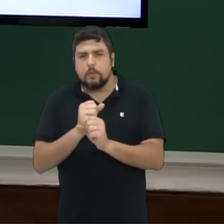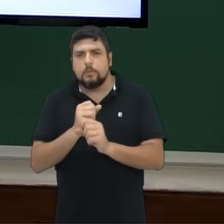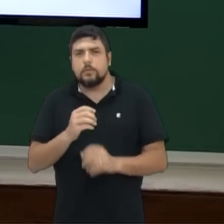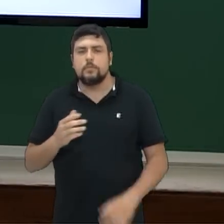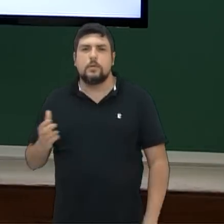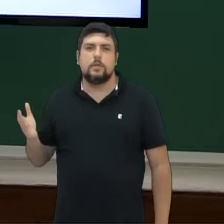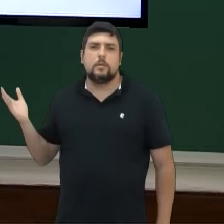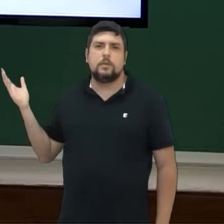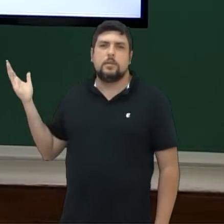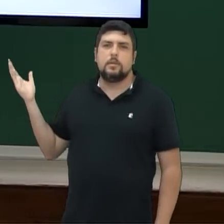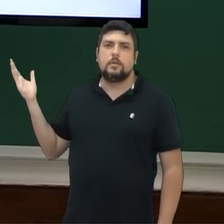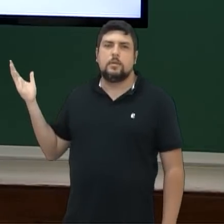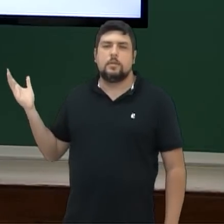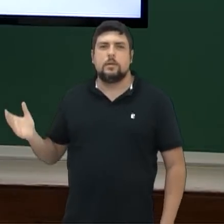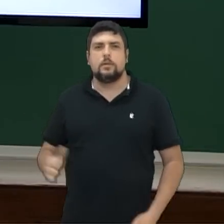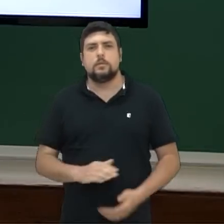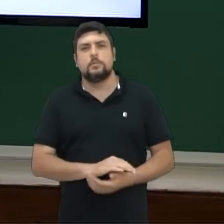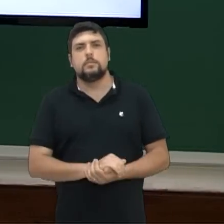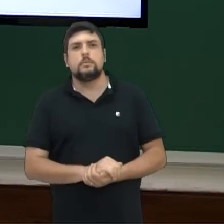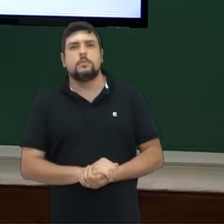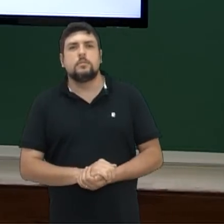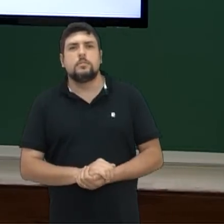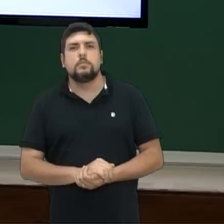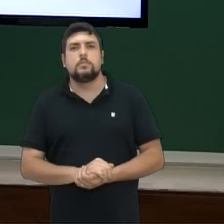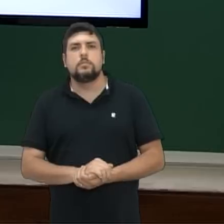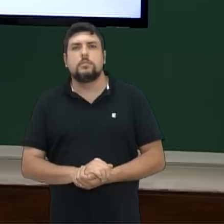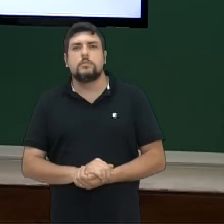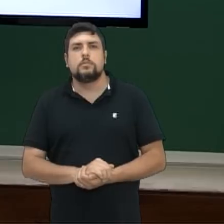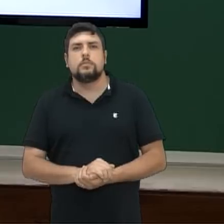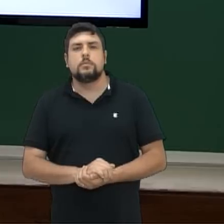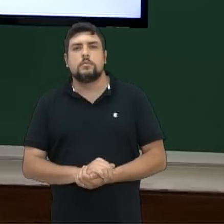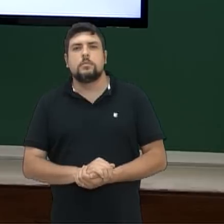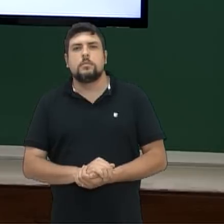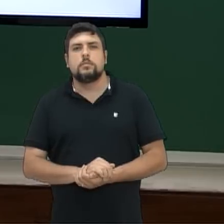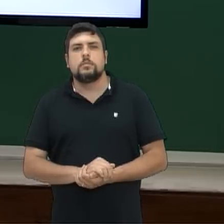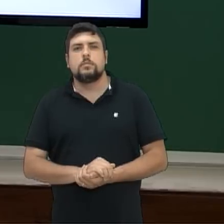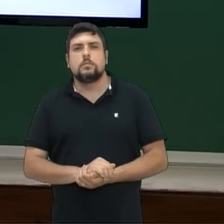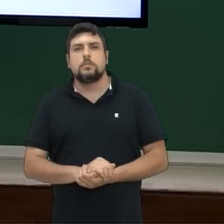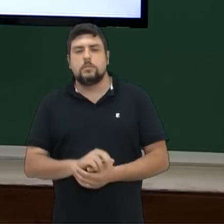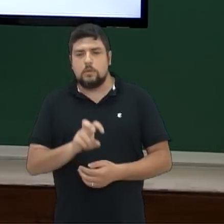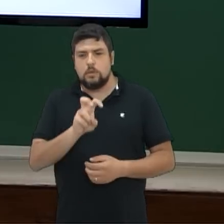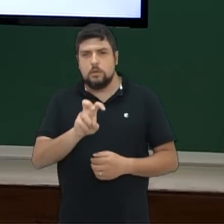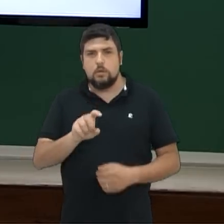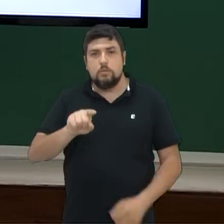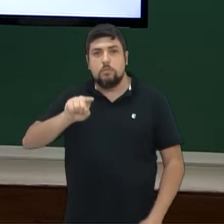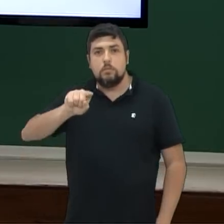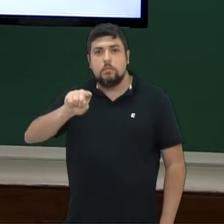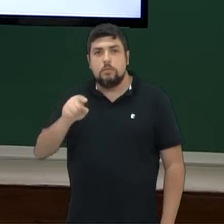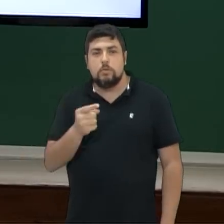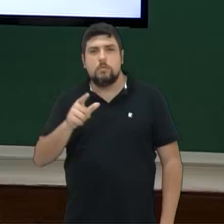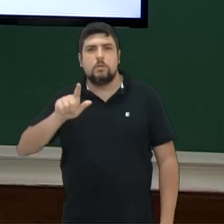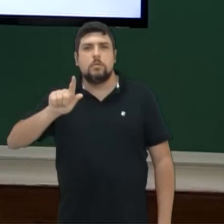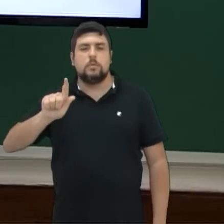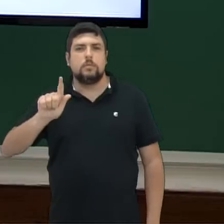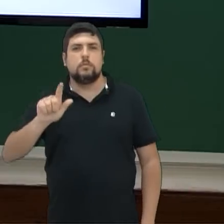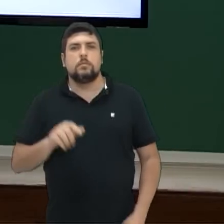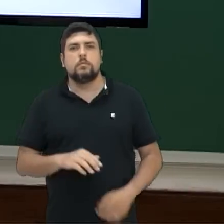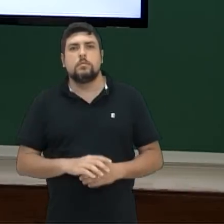Resposta: 5 quilogramas equivalem a 5.000 gramas. Então, as transformações de grama para